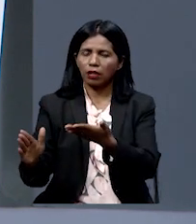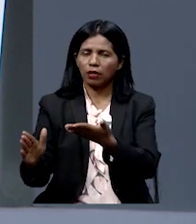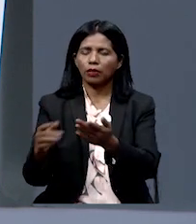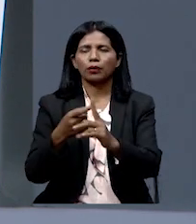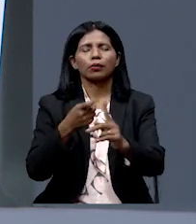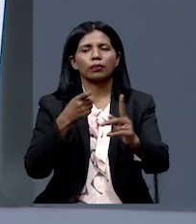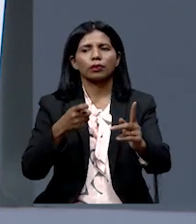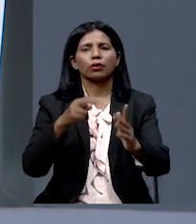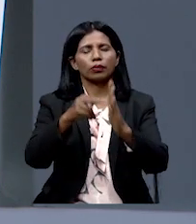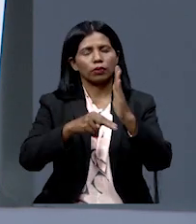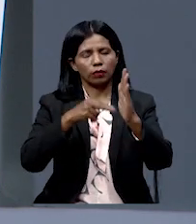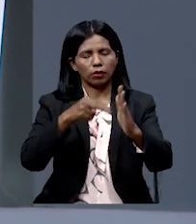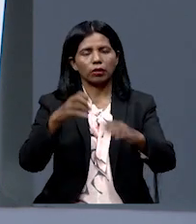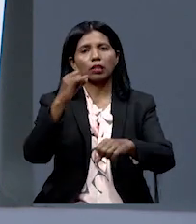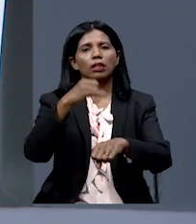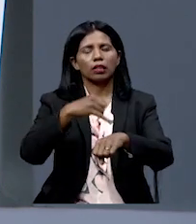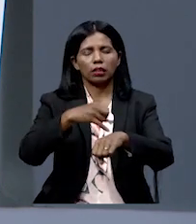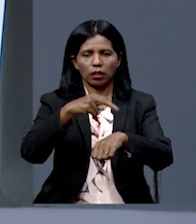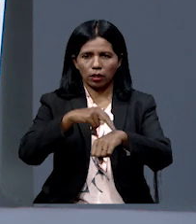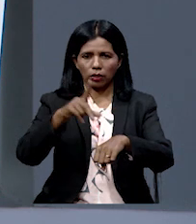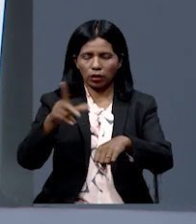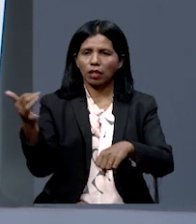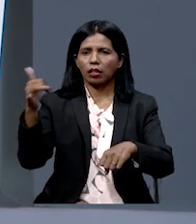Conteúdo notícia internacional será, por exemplo, ne